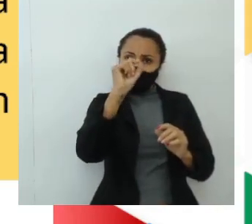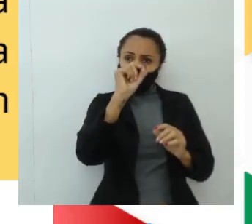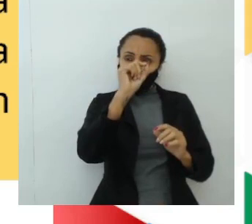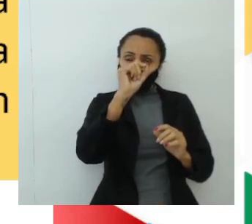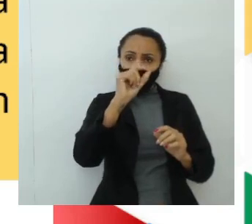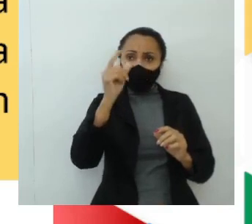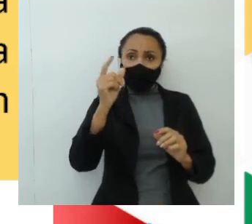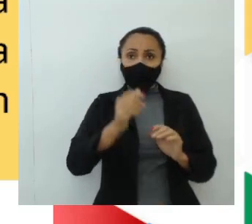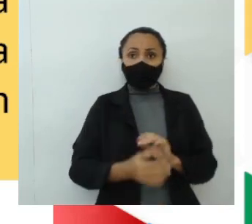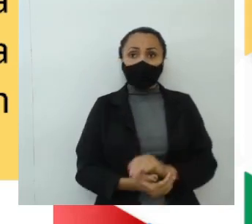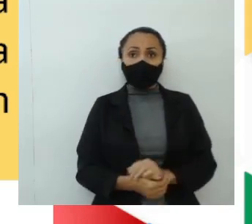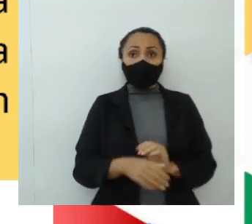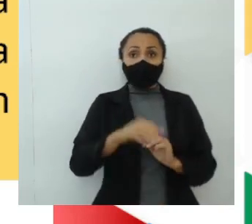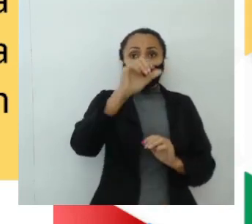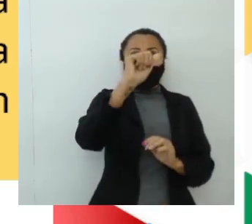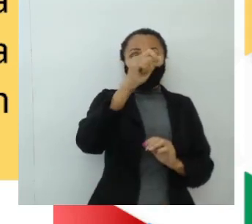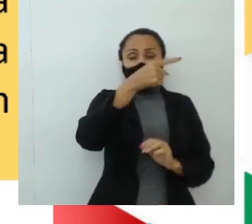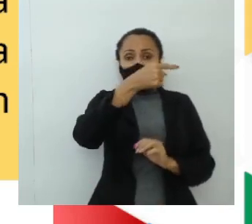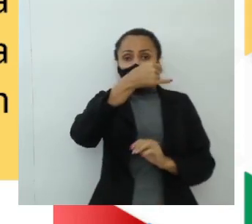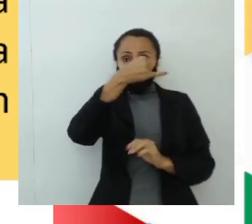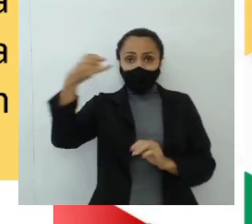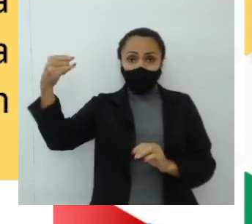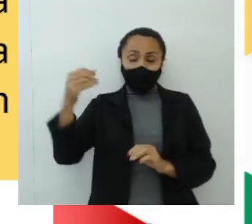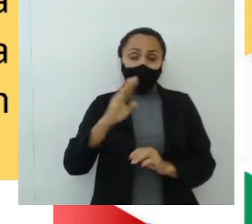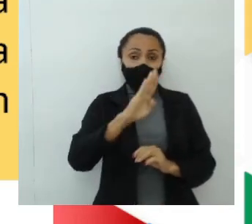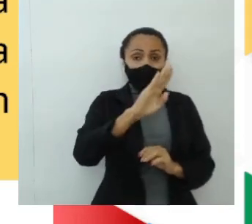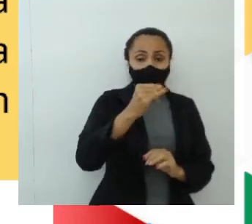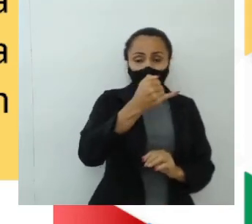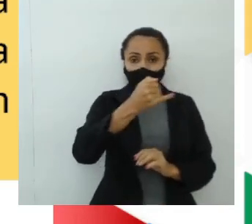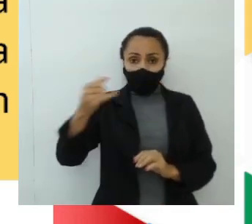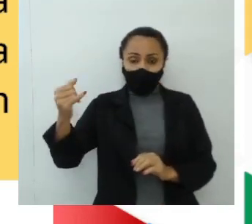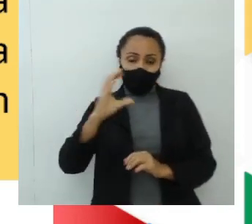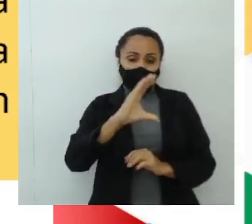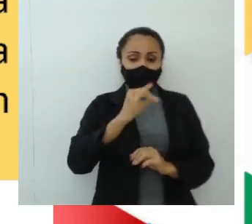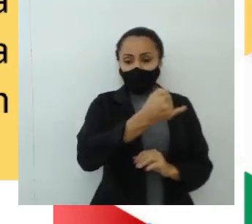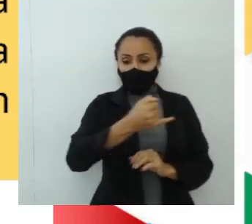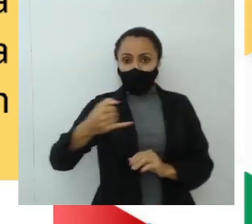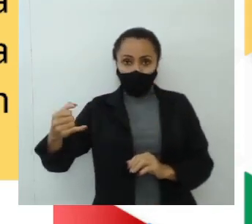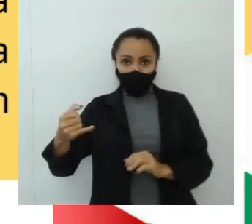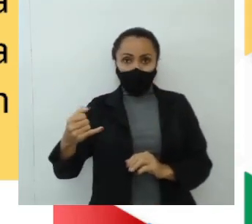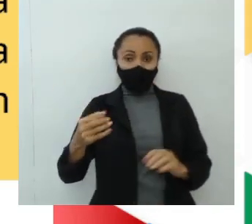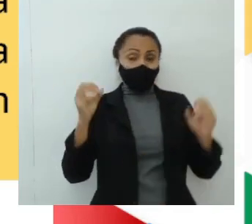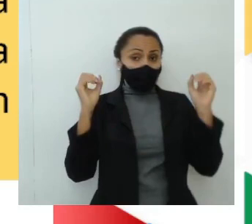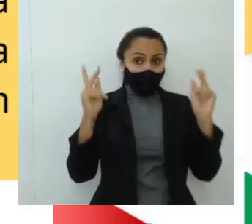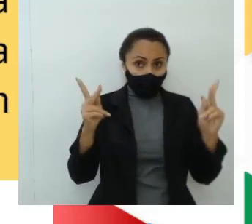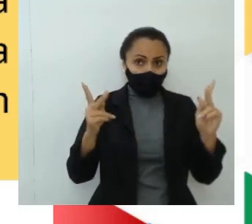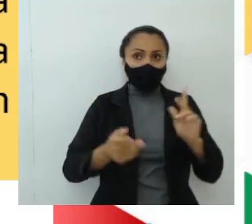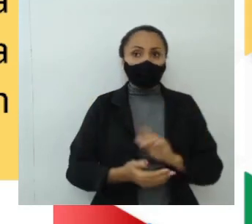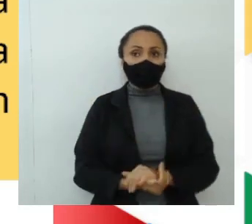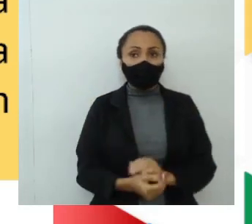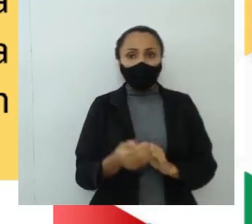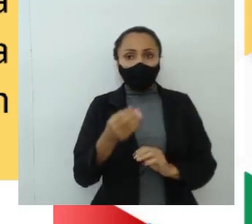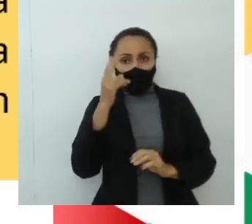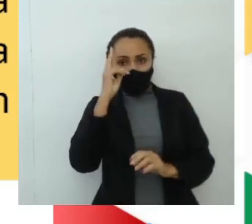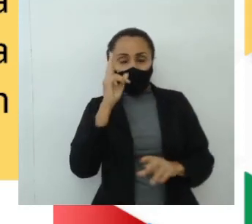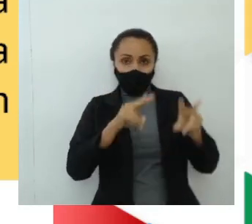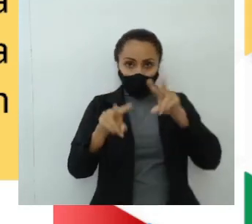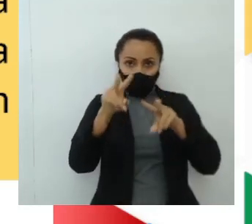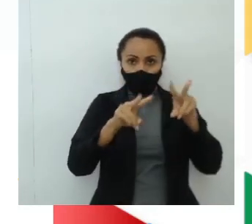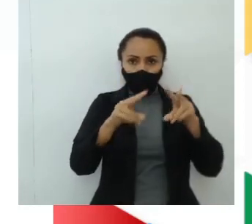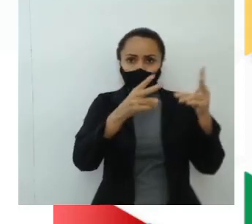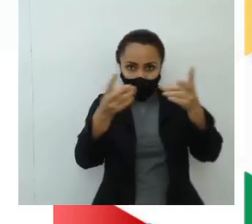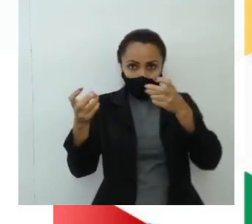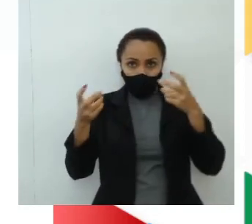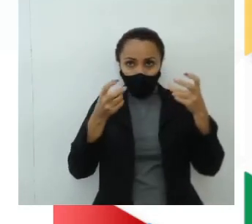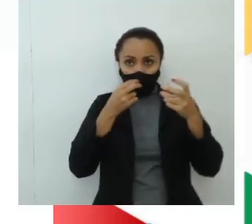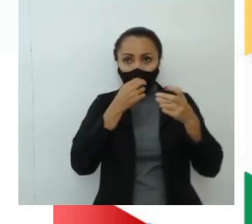C'. Eles dizem que é oriundo do primeiro A, B e C, ok? Tá claro? Conseguiu visualizar comigo? Então